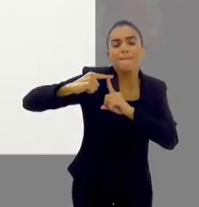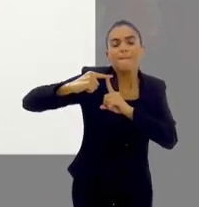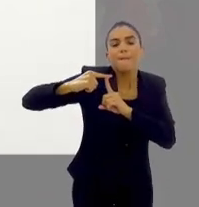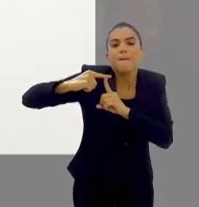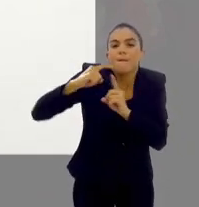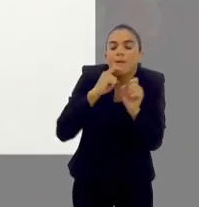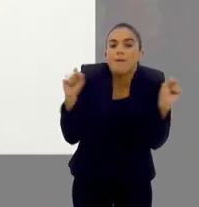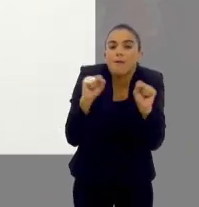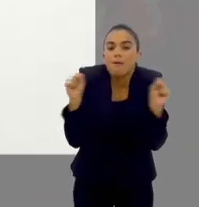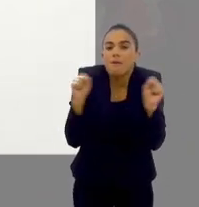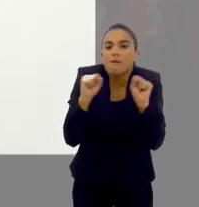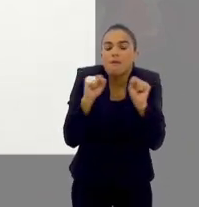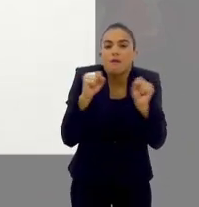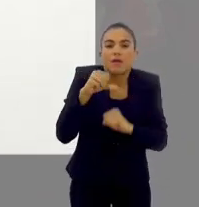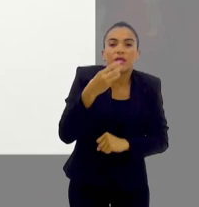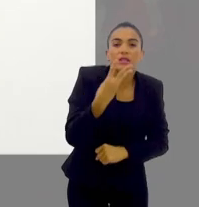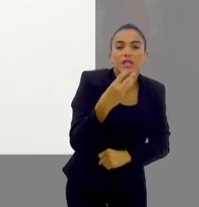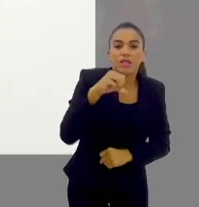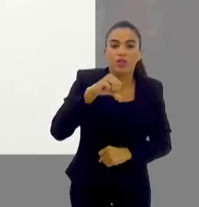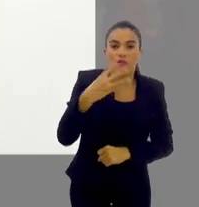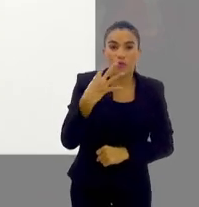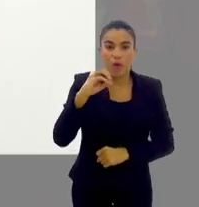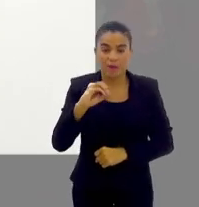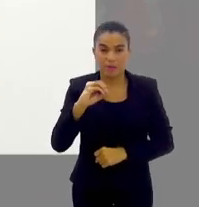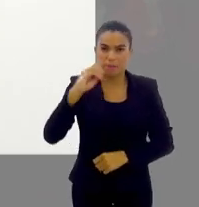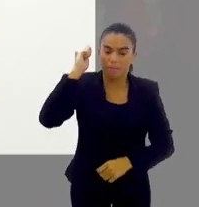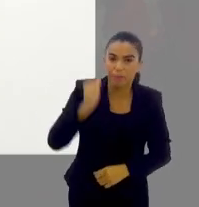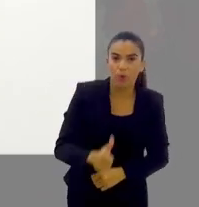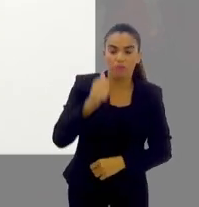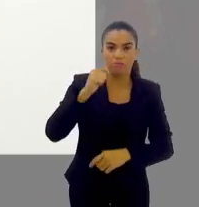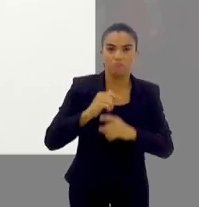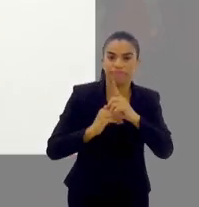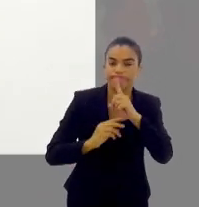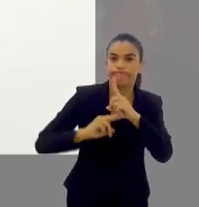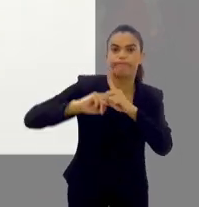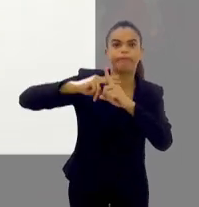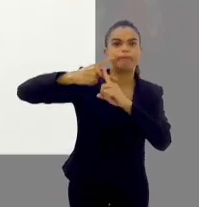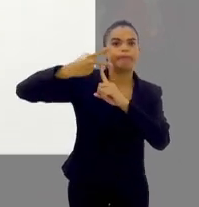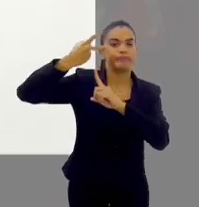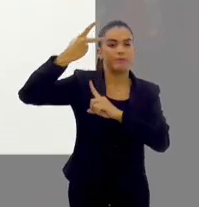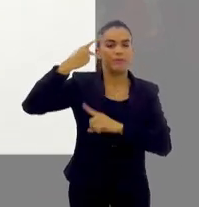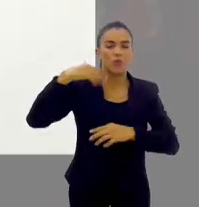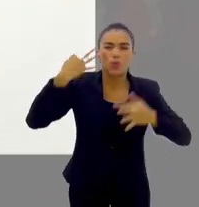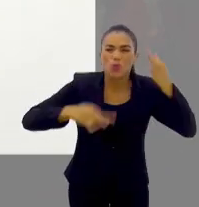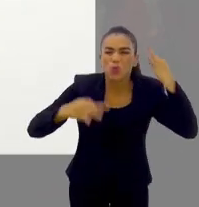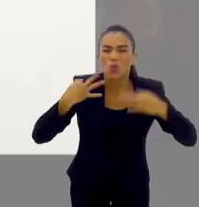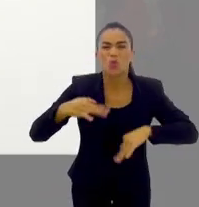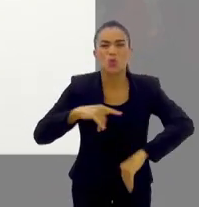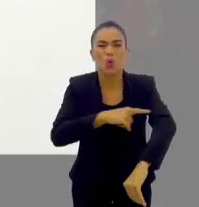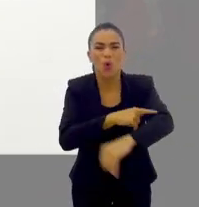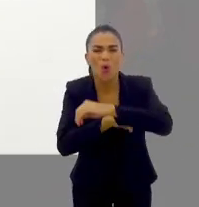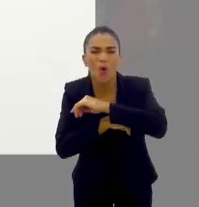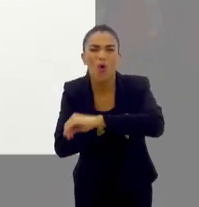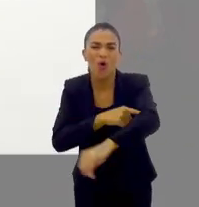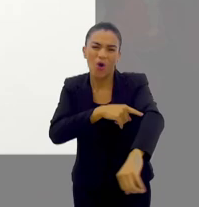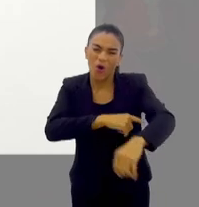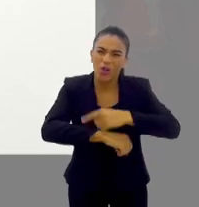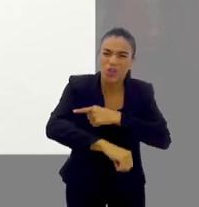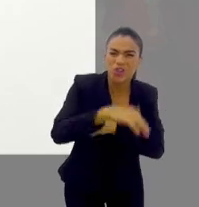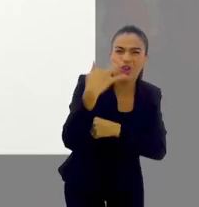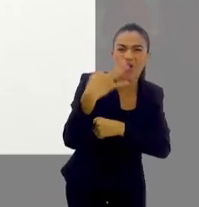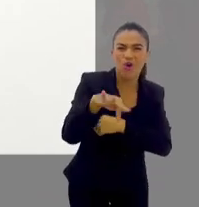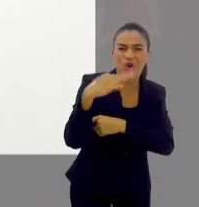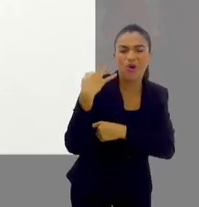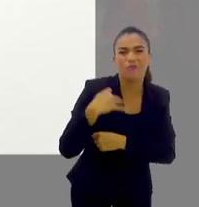Uma febre ali de 38, 39, 40 graus, súbita, e evolui com dor no corpo, dor nas juntas, né? Dor